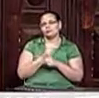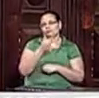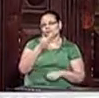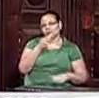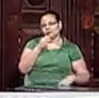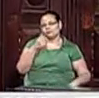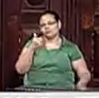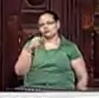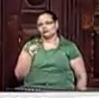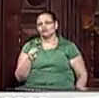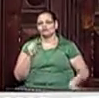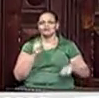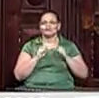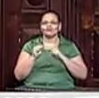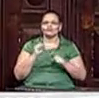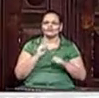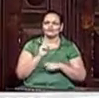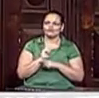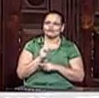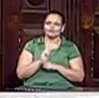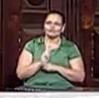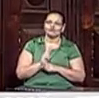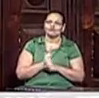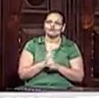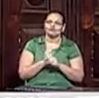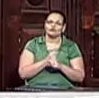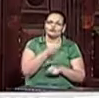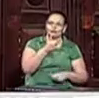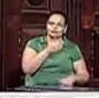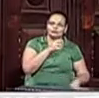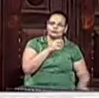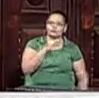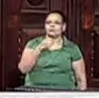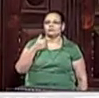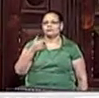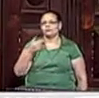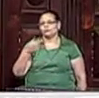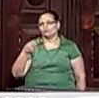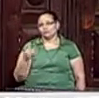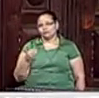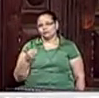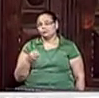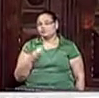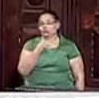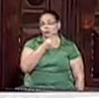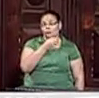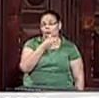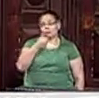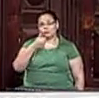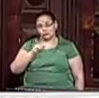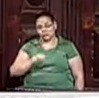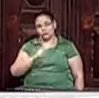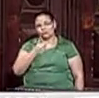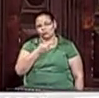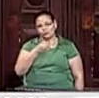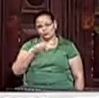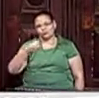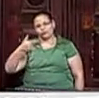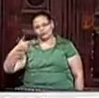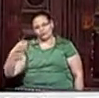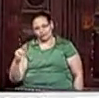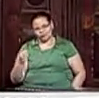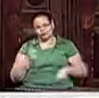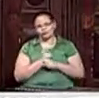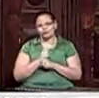as perspectivas para 19 e 20. E o quadro arrasador,